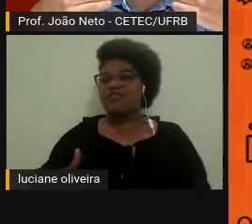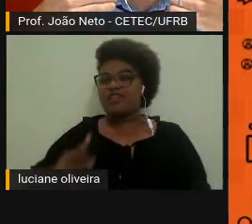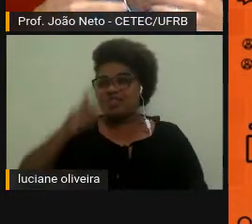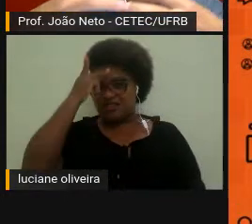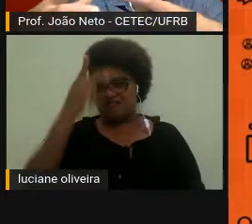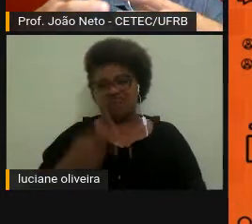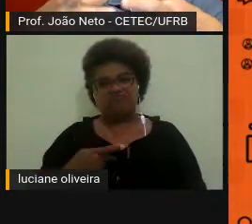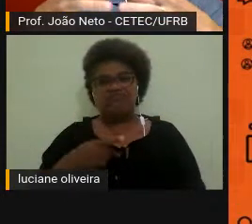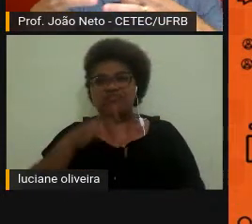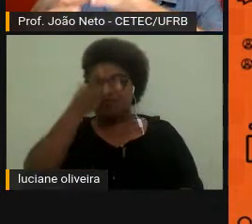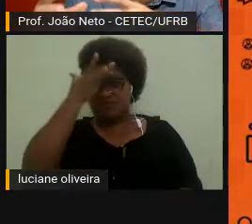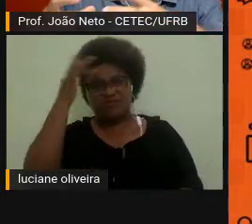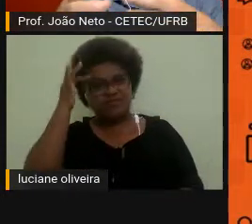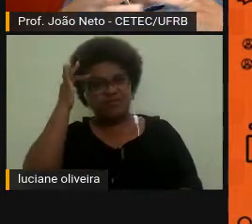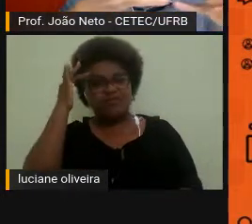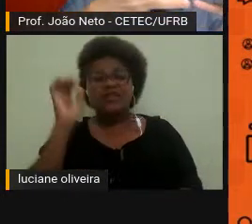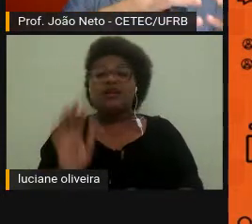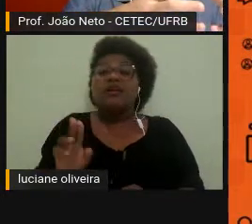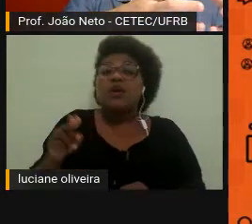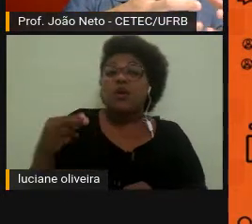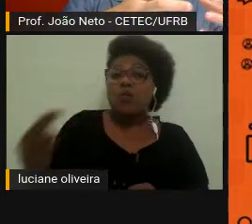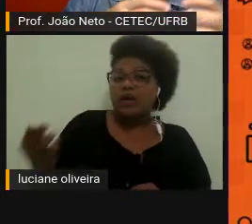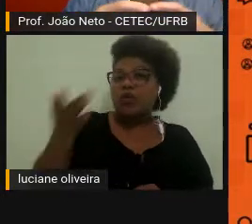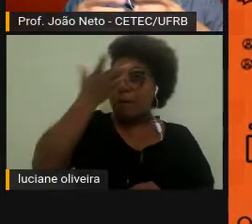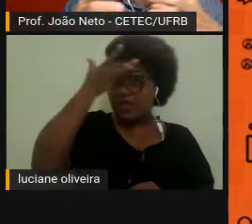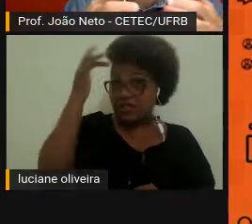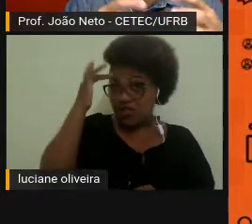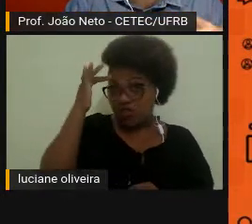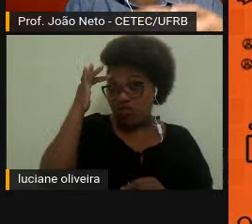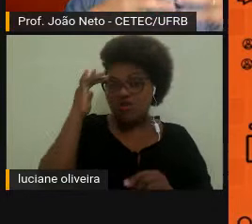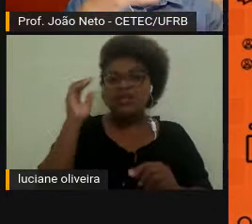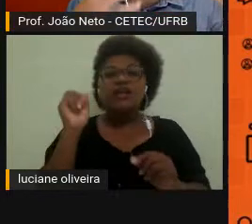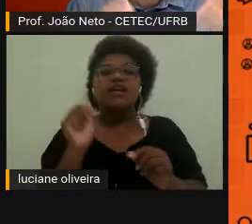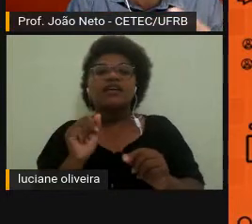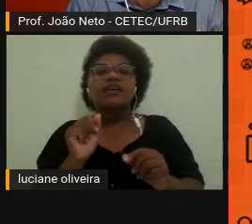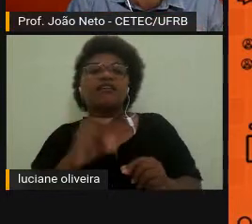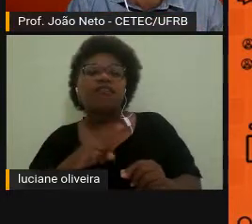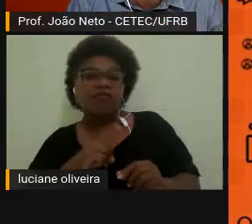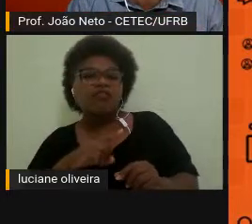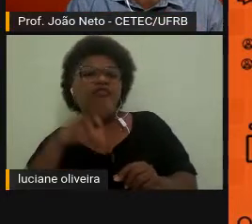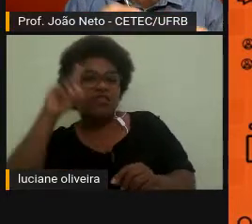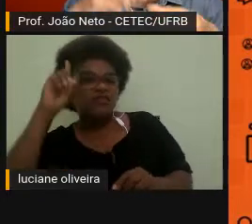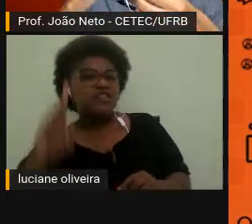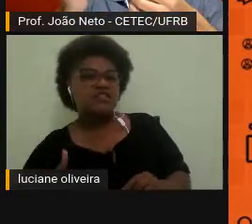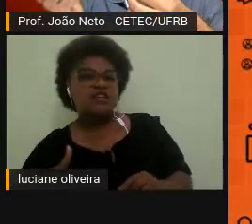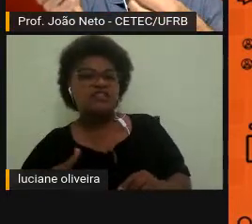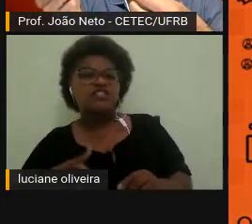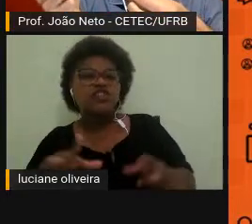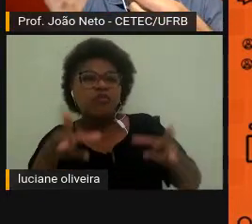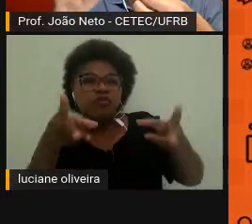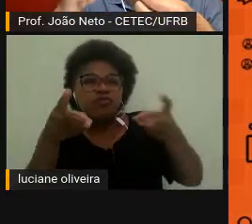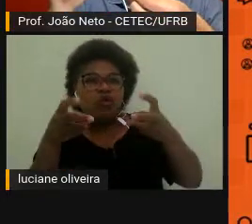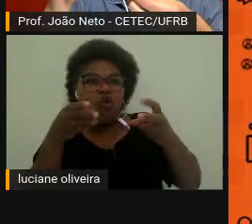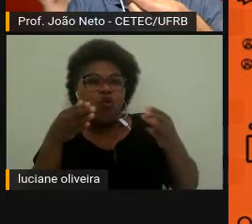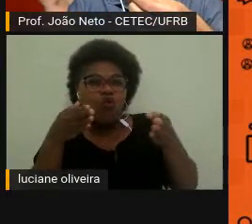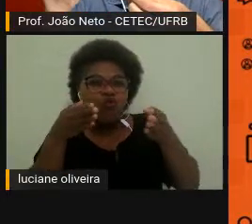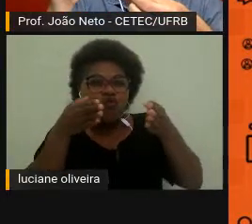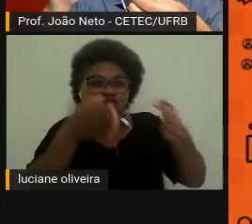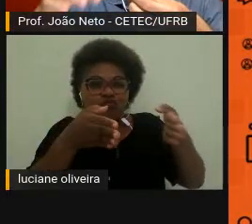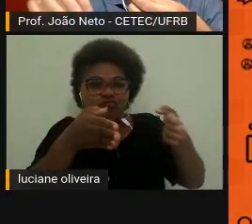pessoa com deficiência e sim nós puxamos o foco a essas para a pessoa em si e a deficiência